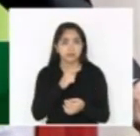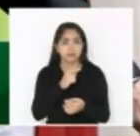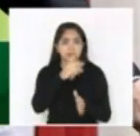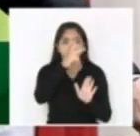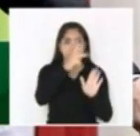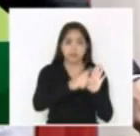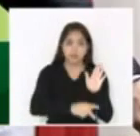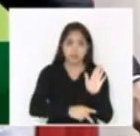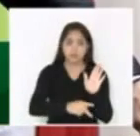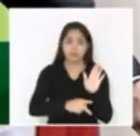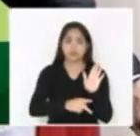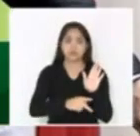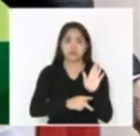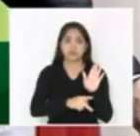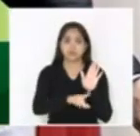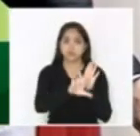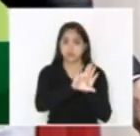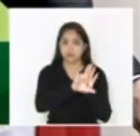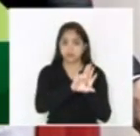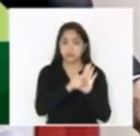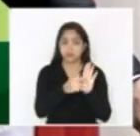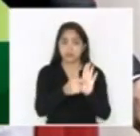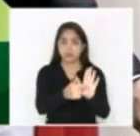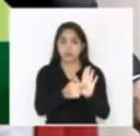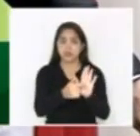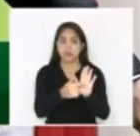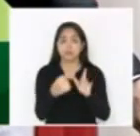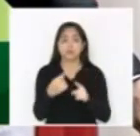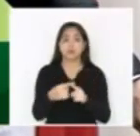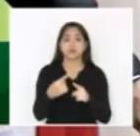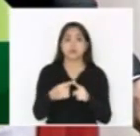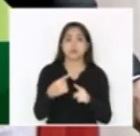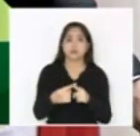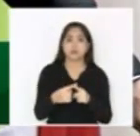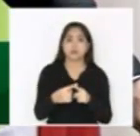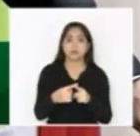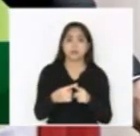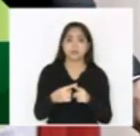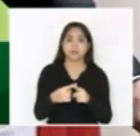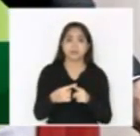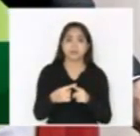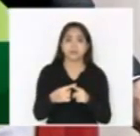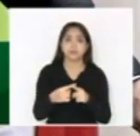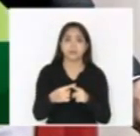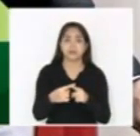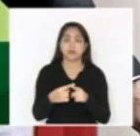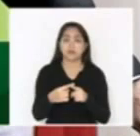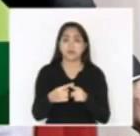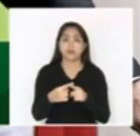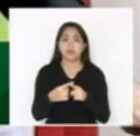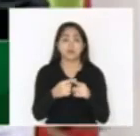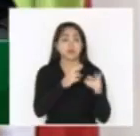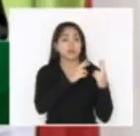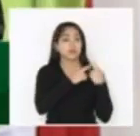projeto, não virá aqui em plenário, porque essa é uma competência